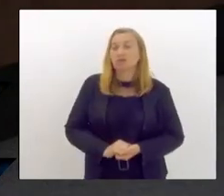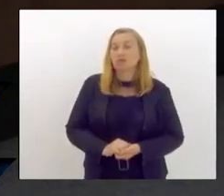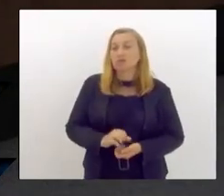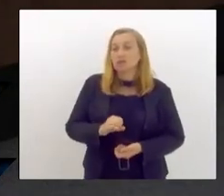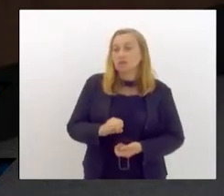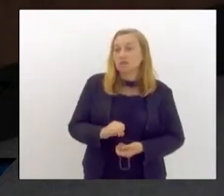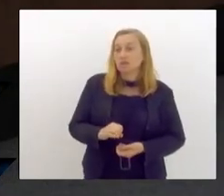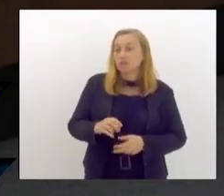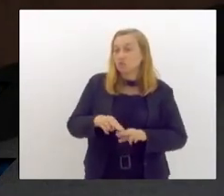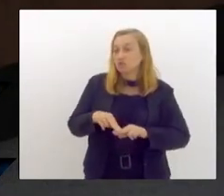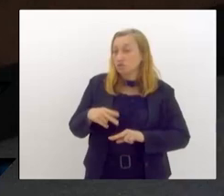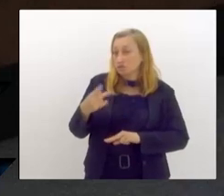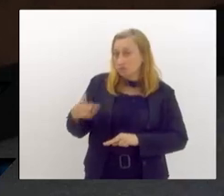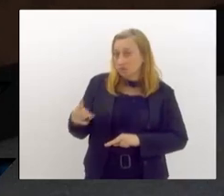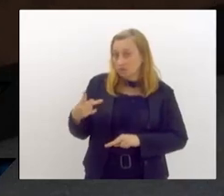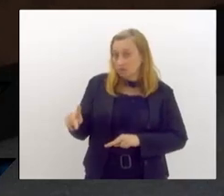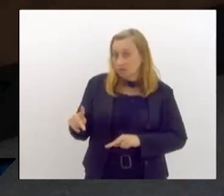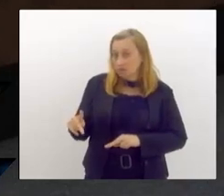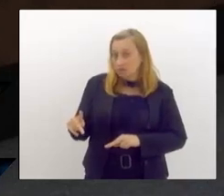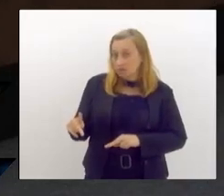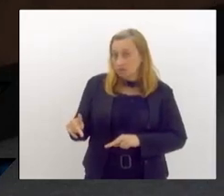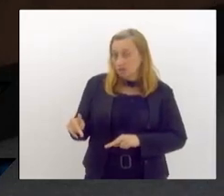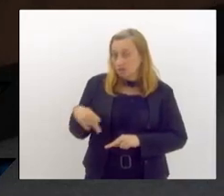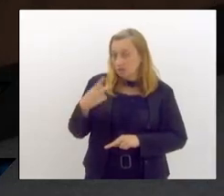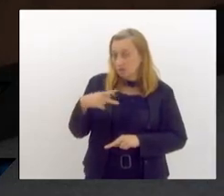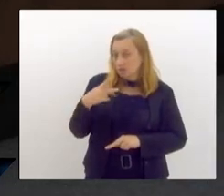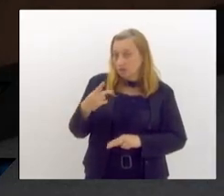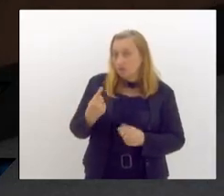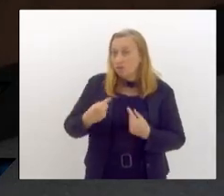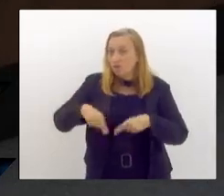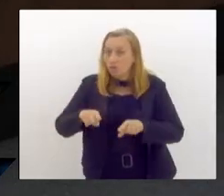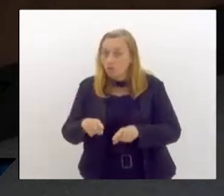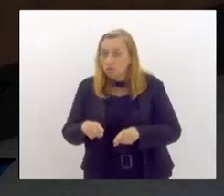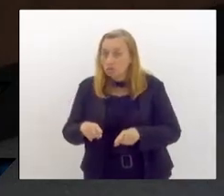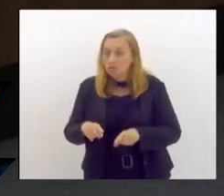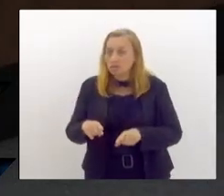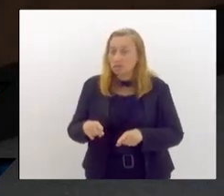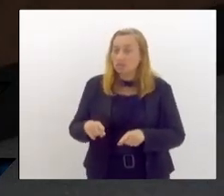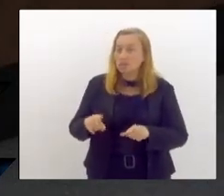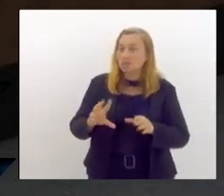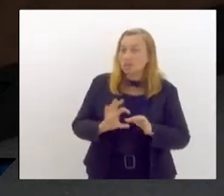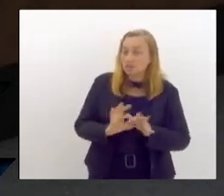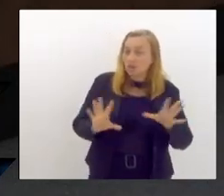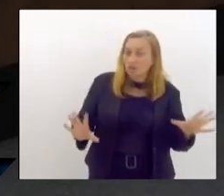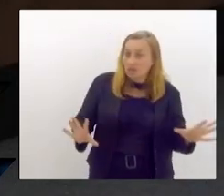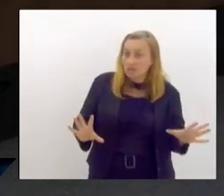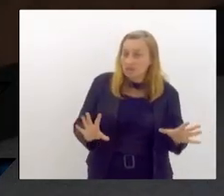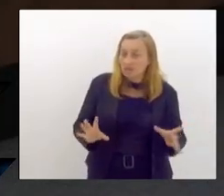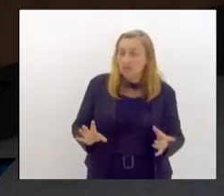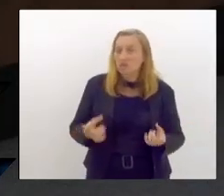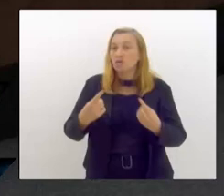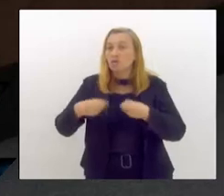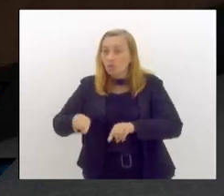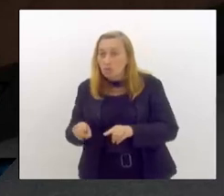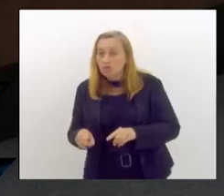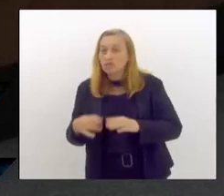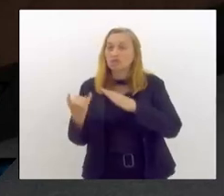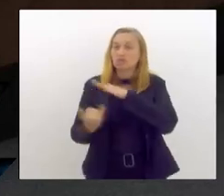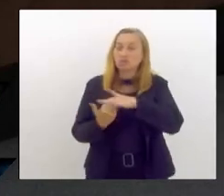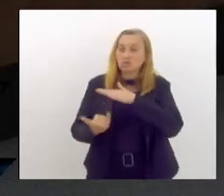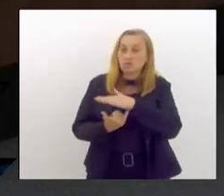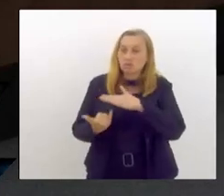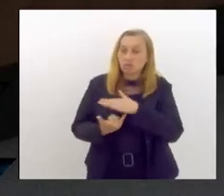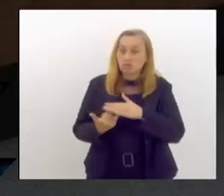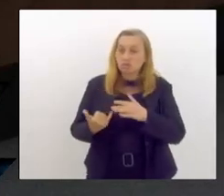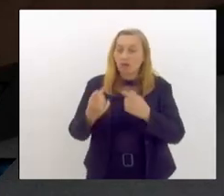por parte deles, eles qualificam como ato antidemocrático, como ataque à democracia, como ataque às instituições,